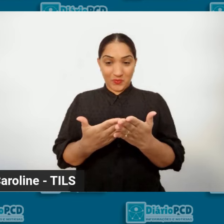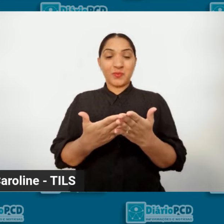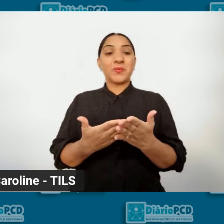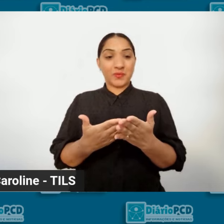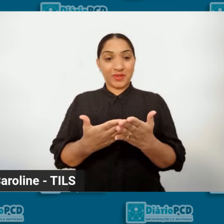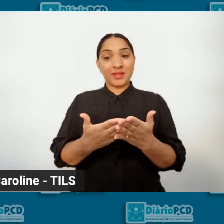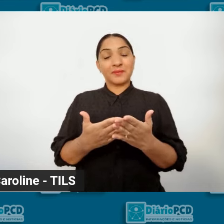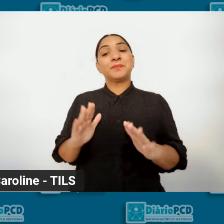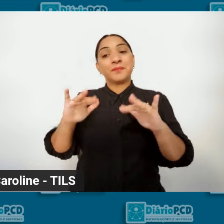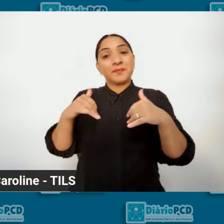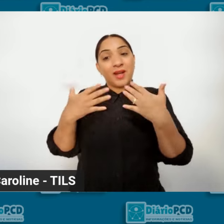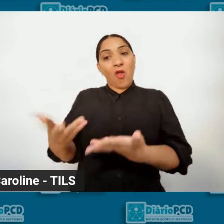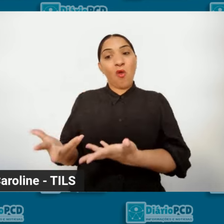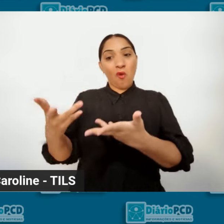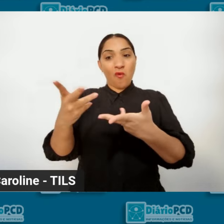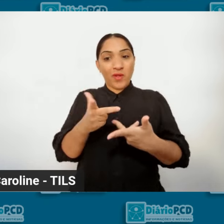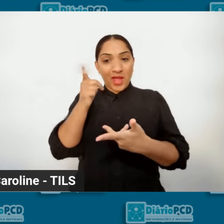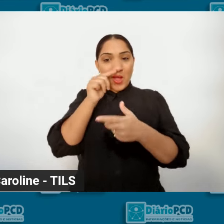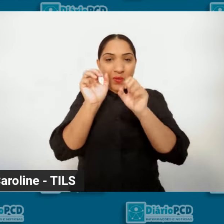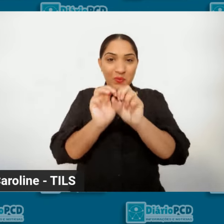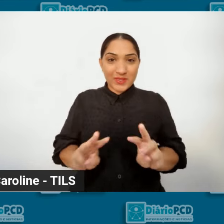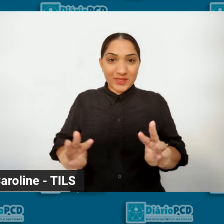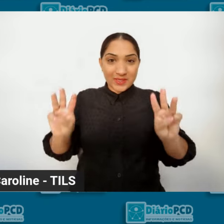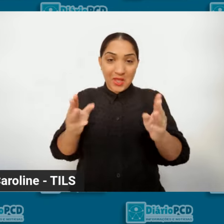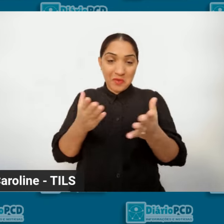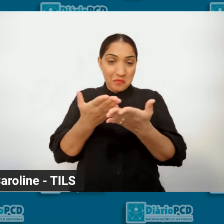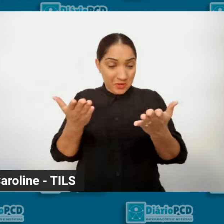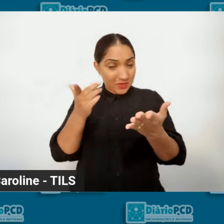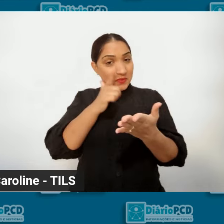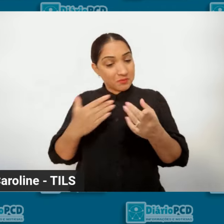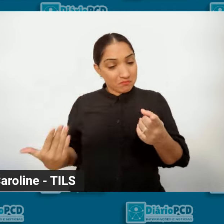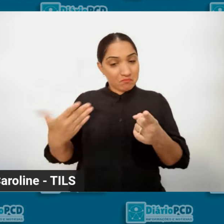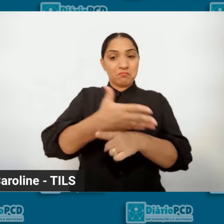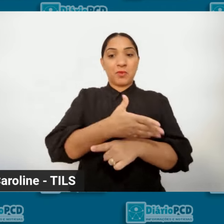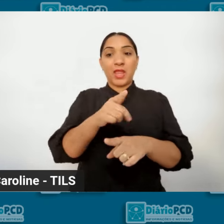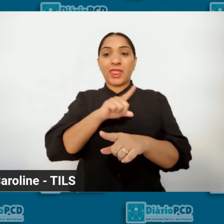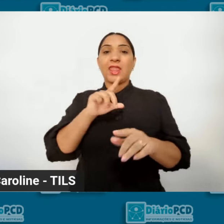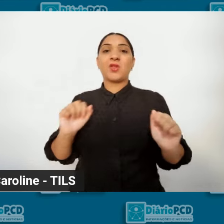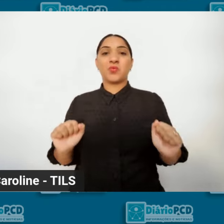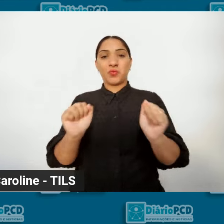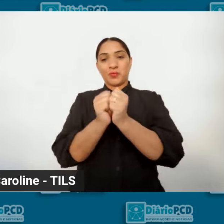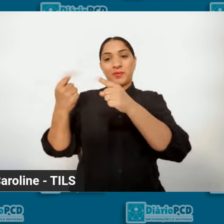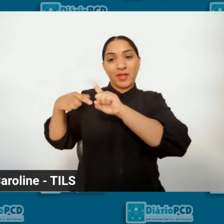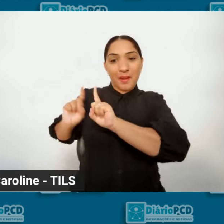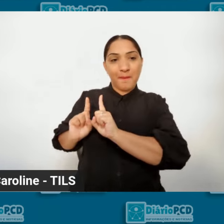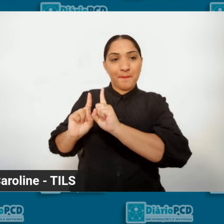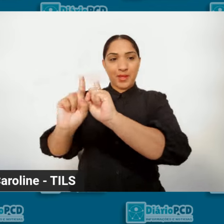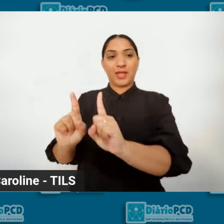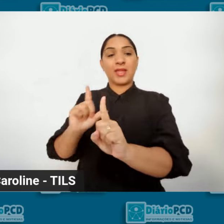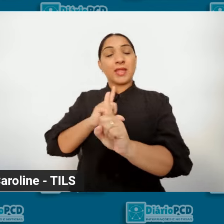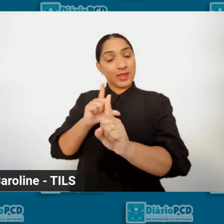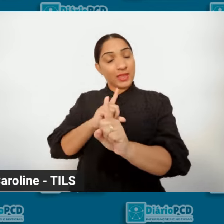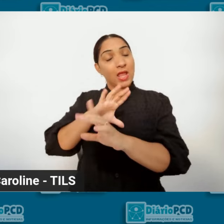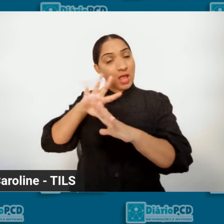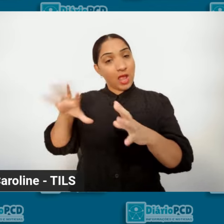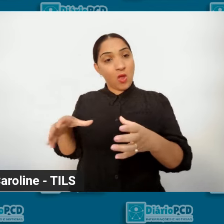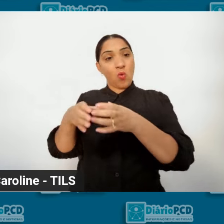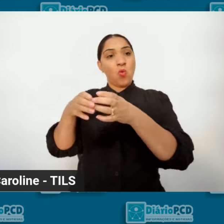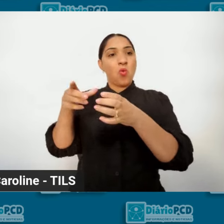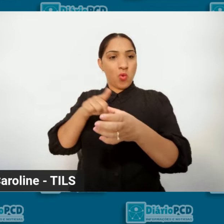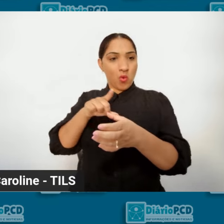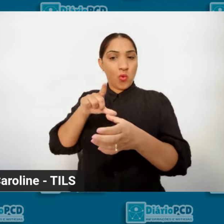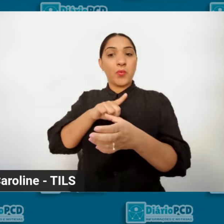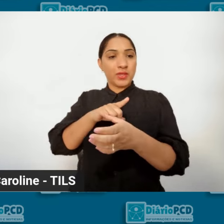te convidar a visitar o nosso site, o portal de notícias, onde nós temos uma parceria com a Handtalk, lá nós temos um plugin